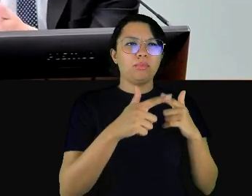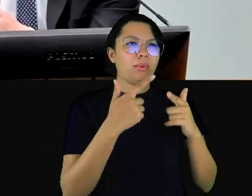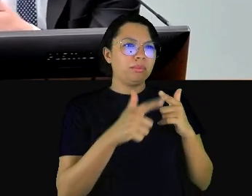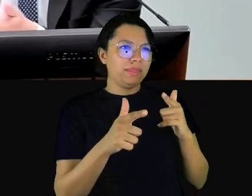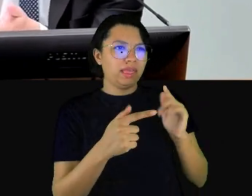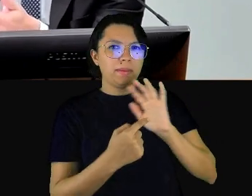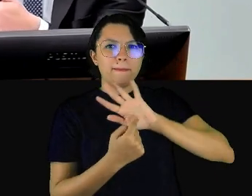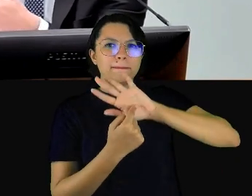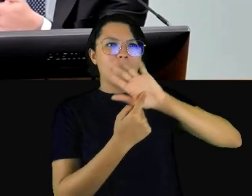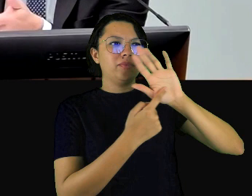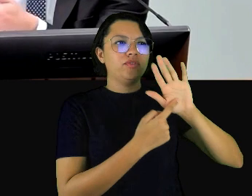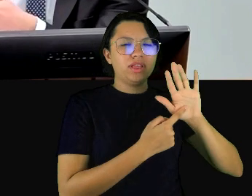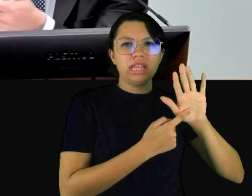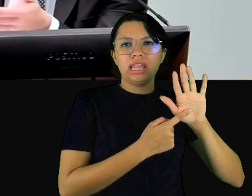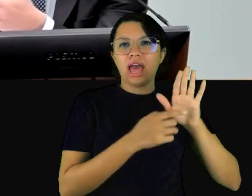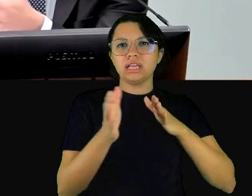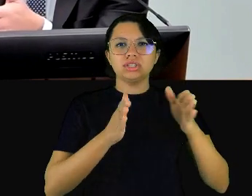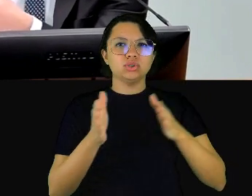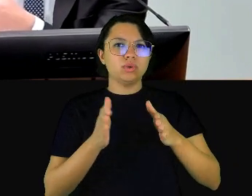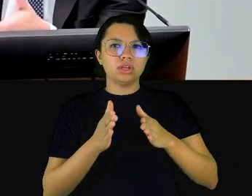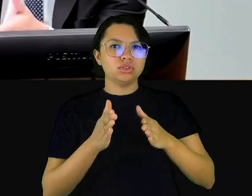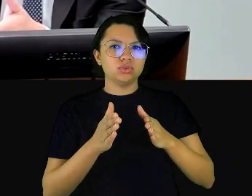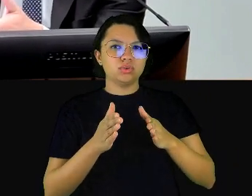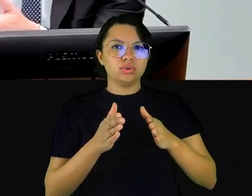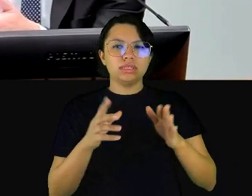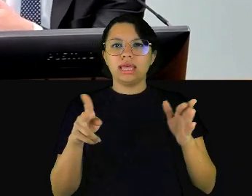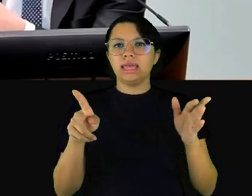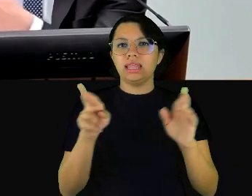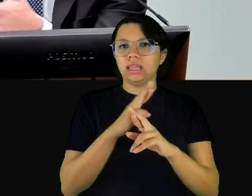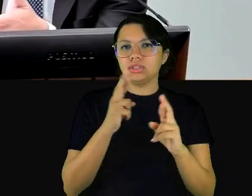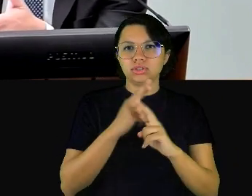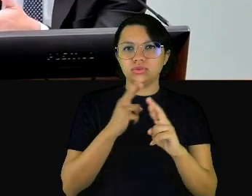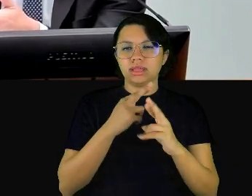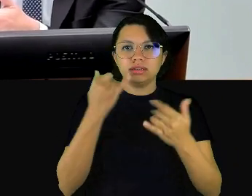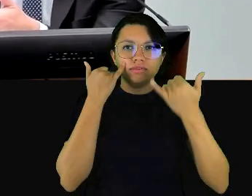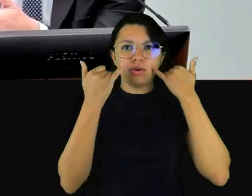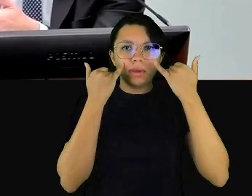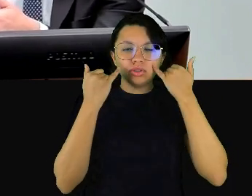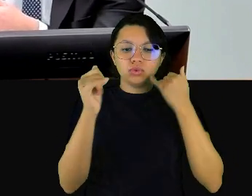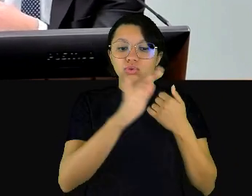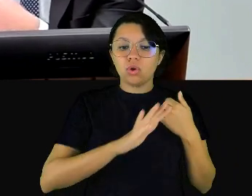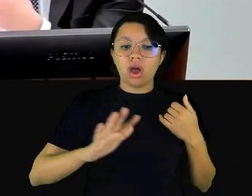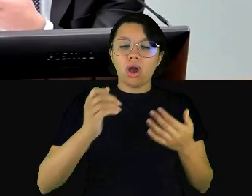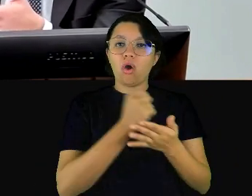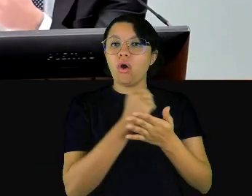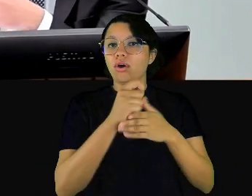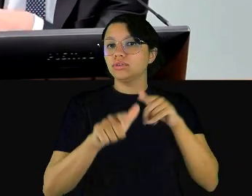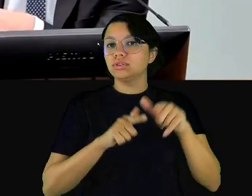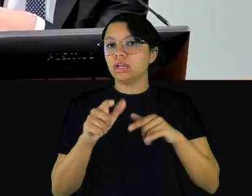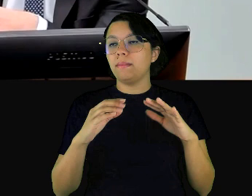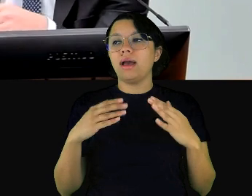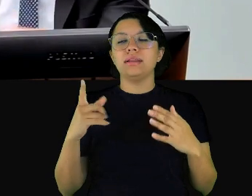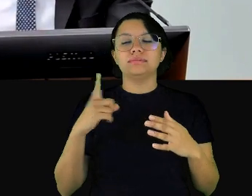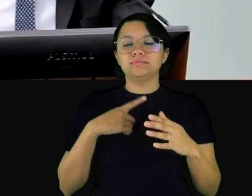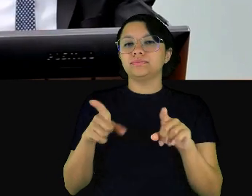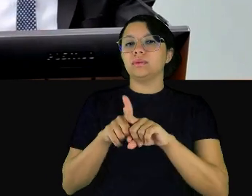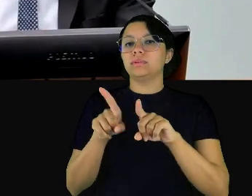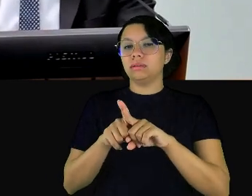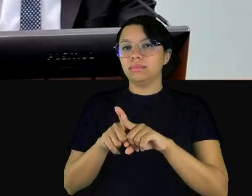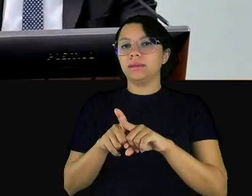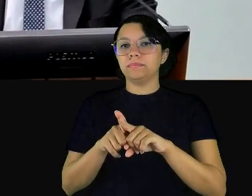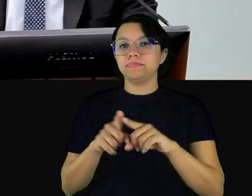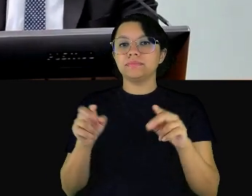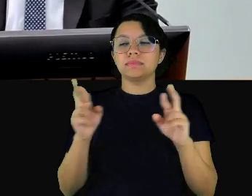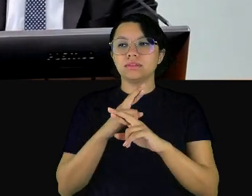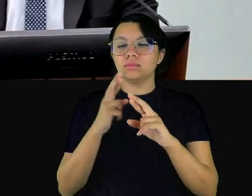revelar situações que digam respeito a dados, por exemplo, do âmbito do contrato de trabalho. Nós temos também no âmbito do Tribunal